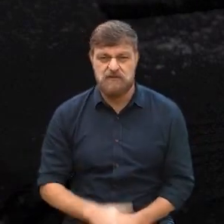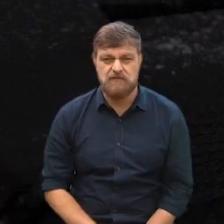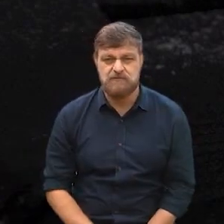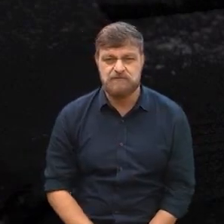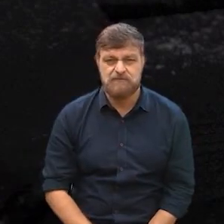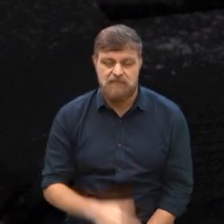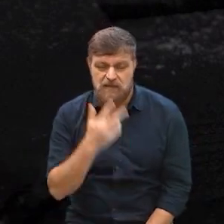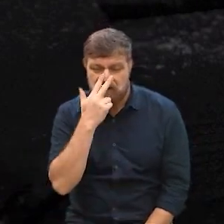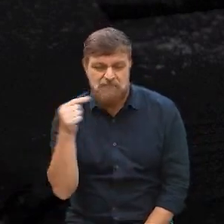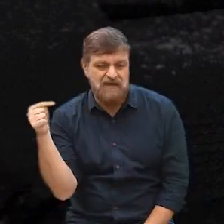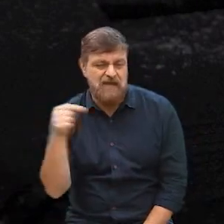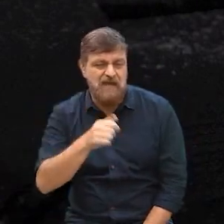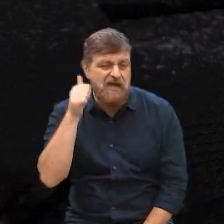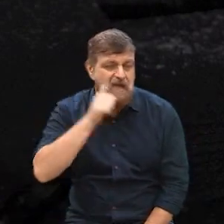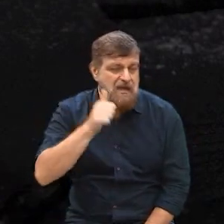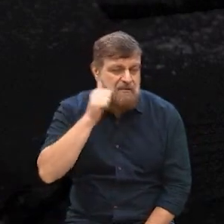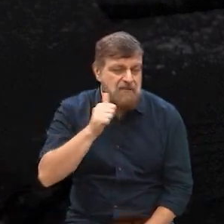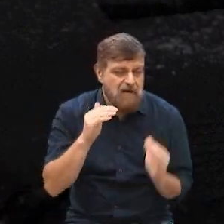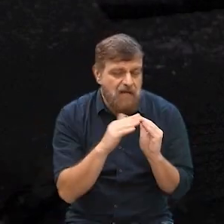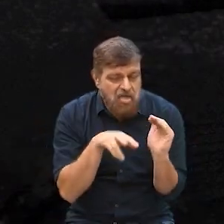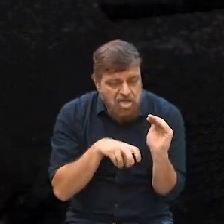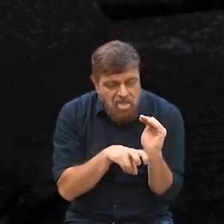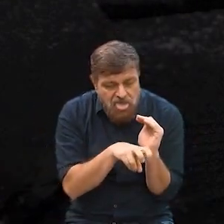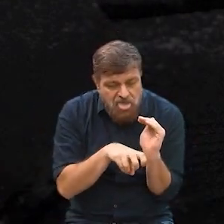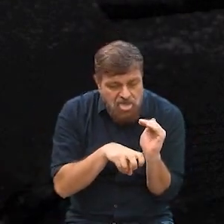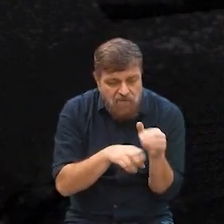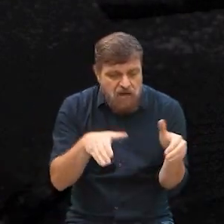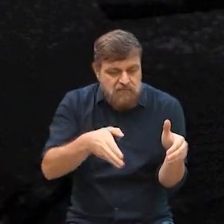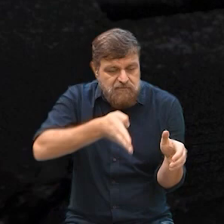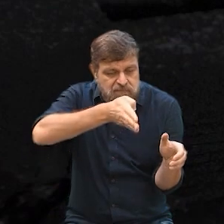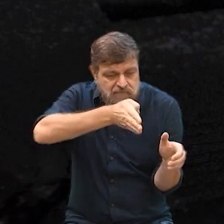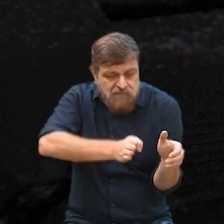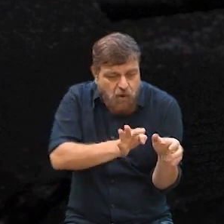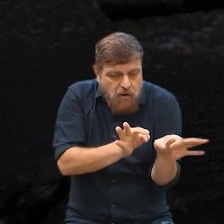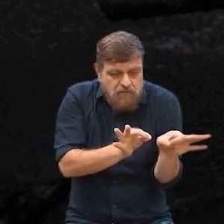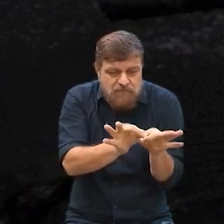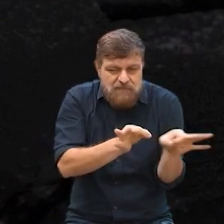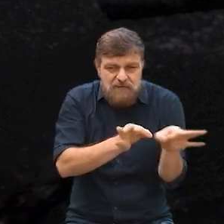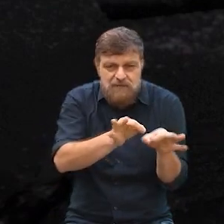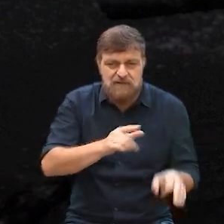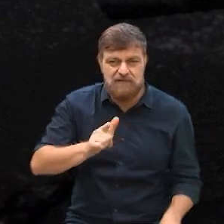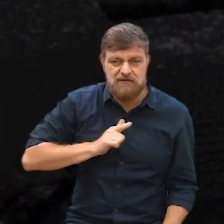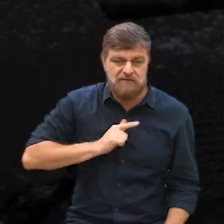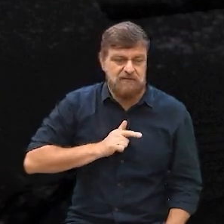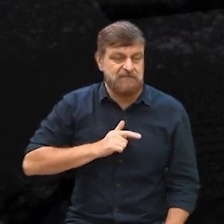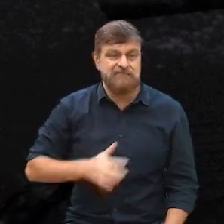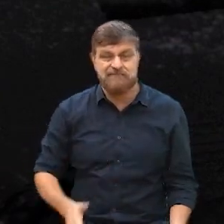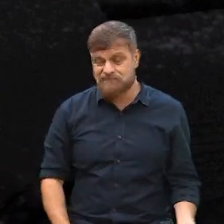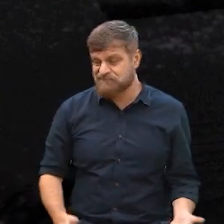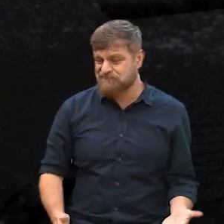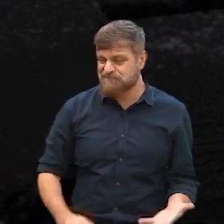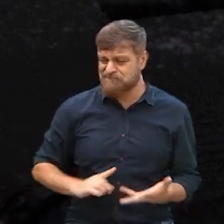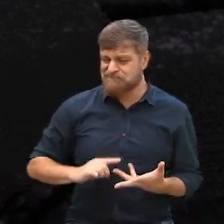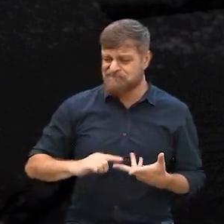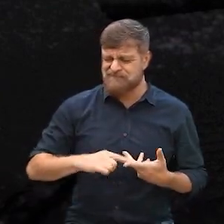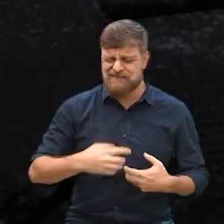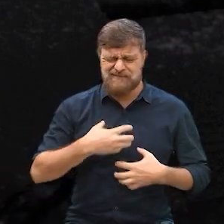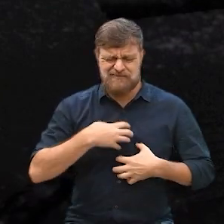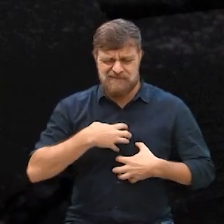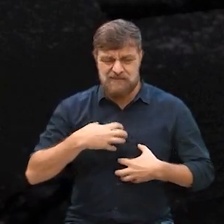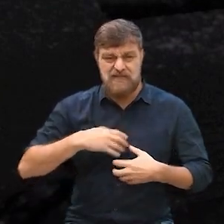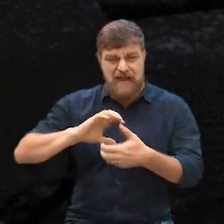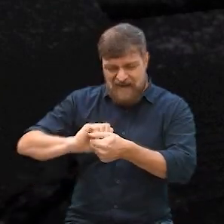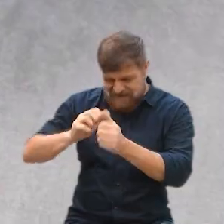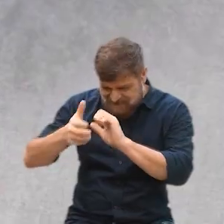sabe? senhorinha que não deu certo e foi fazer bolo. Não deu certo, vai fazer bolo, não deu certo, vai fazer artesanato. E tudo isso eu passei,